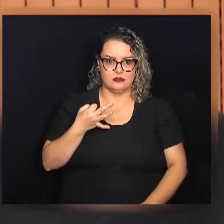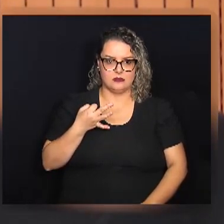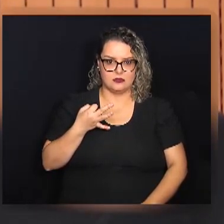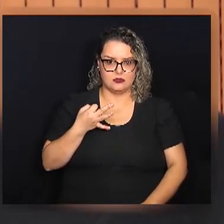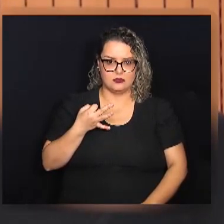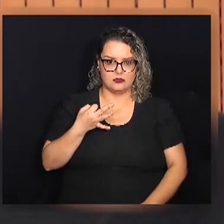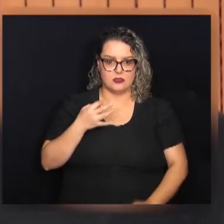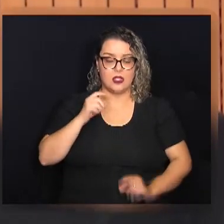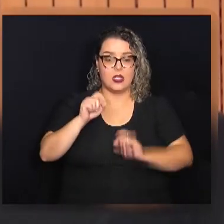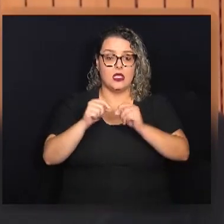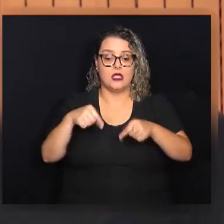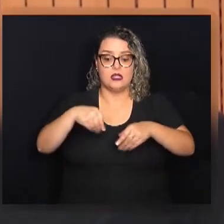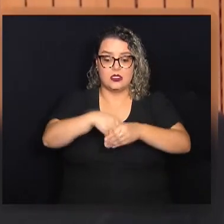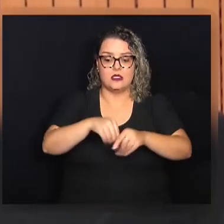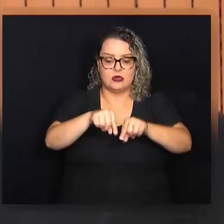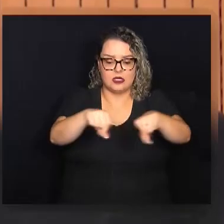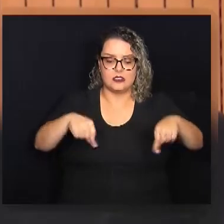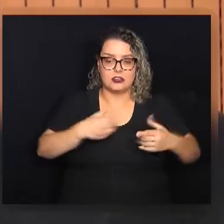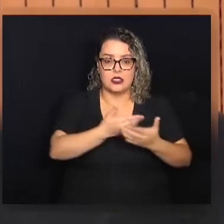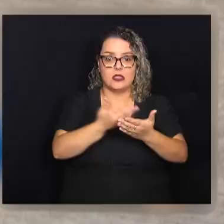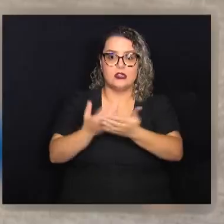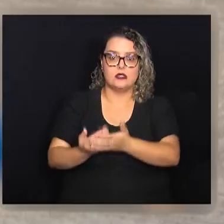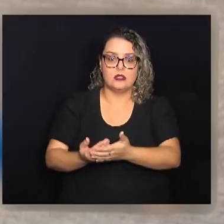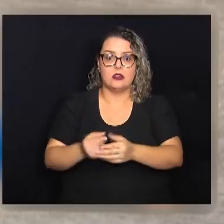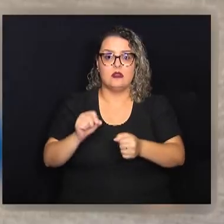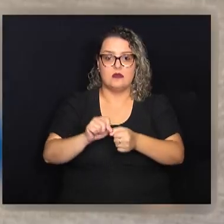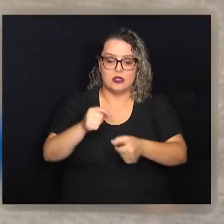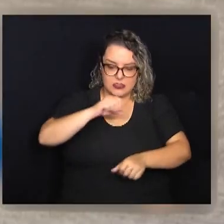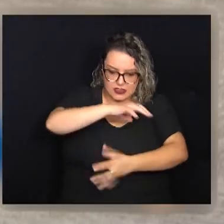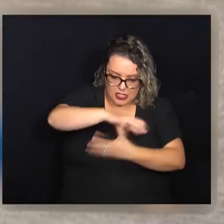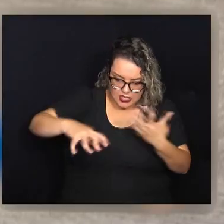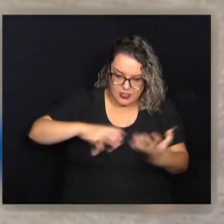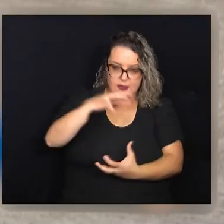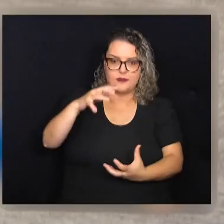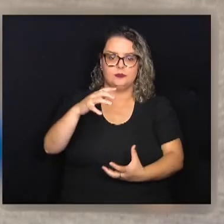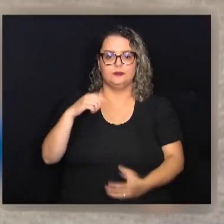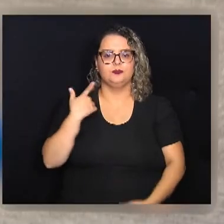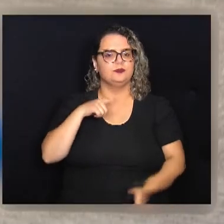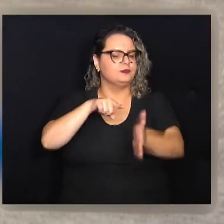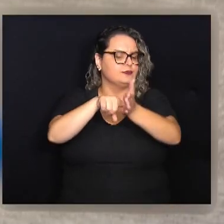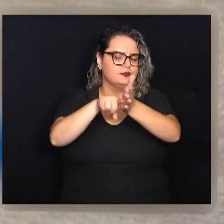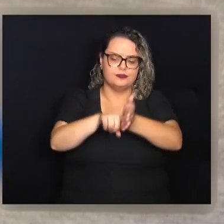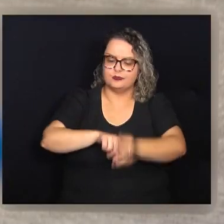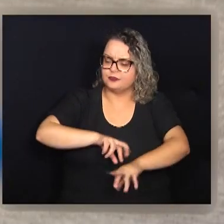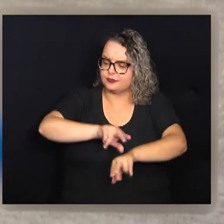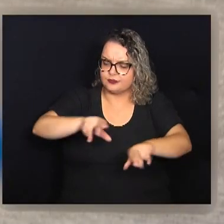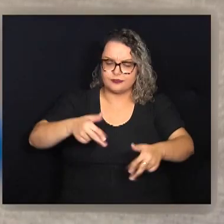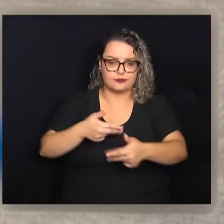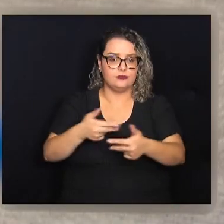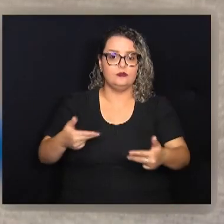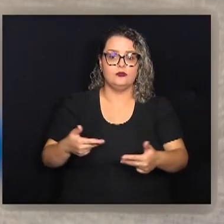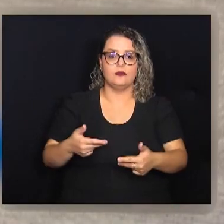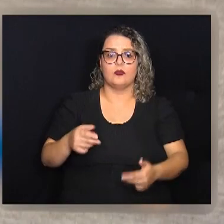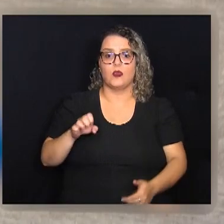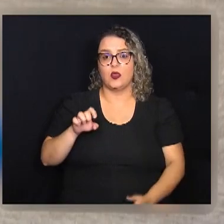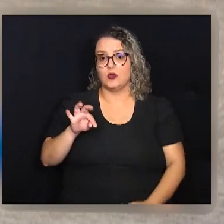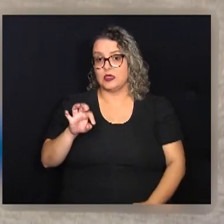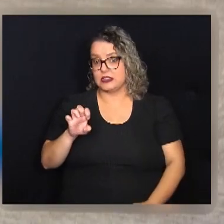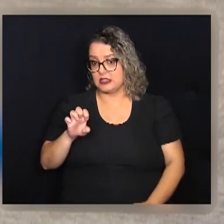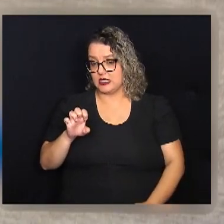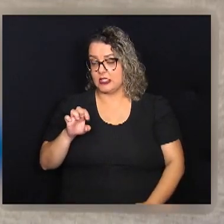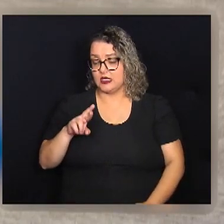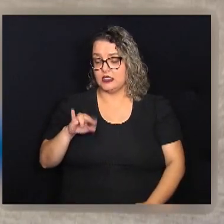Então, quem está na sala de aula, faça a revolução. E a gente vai questionar um monte de coisa. Vai questionar um estereótipo em que coloca